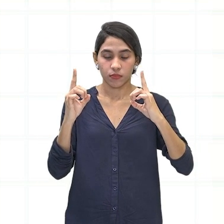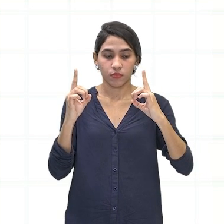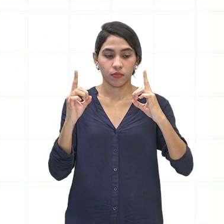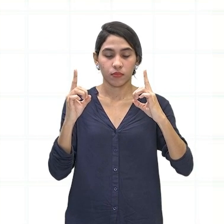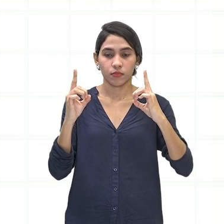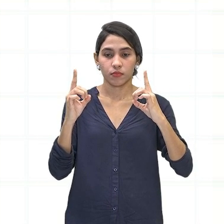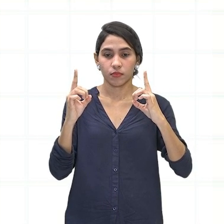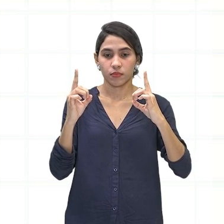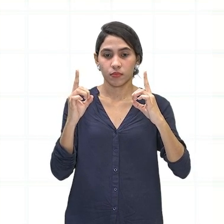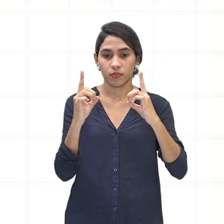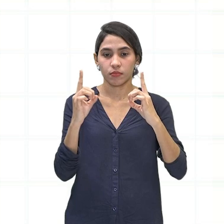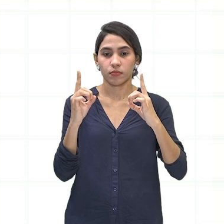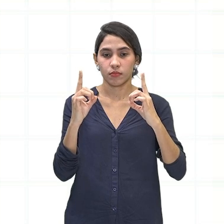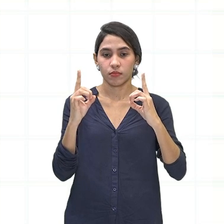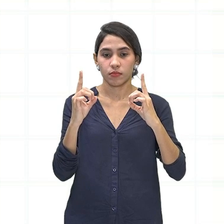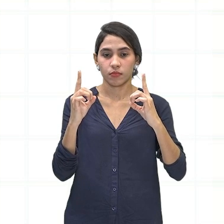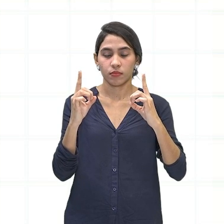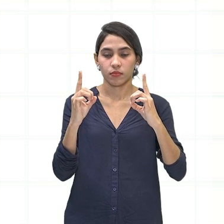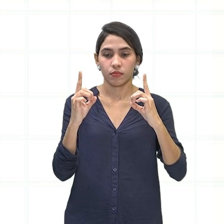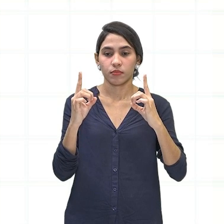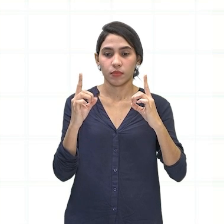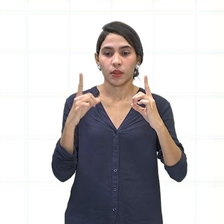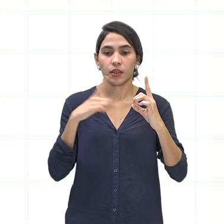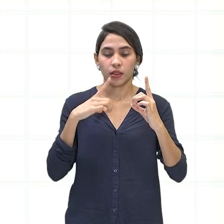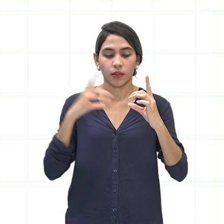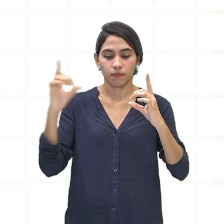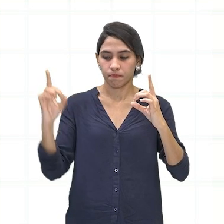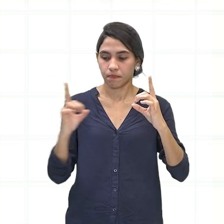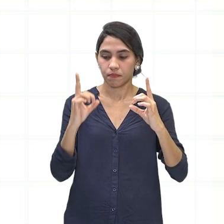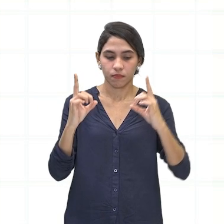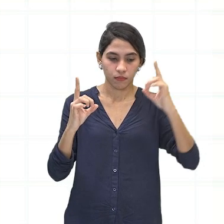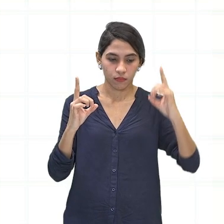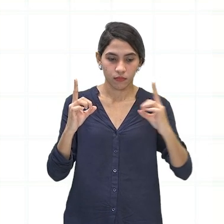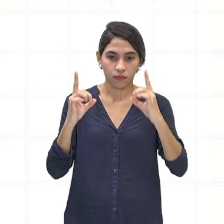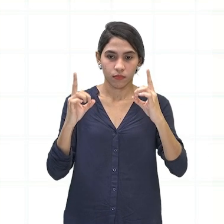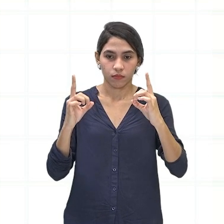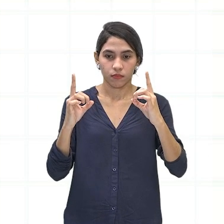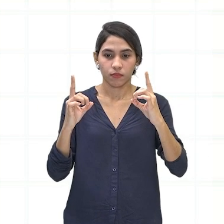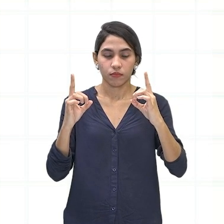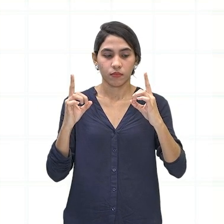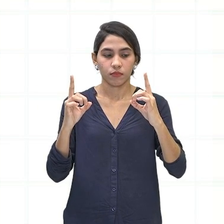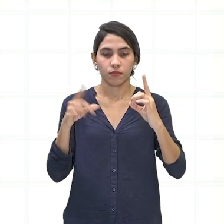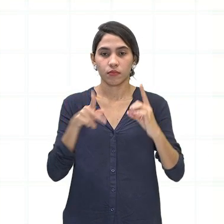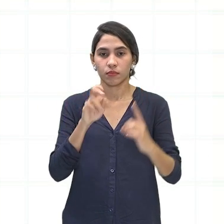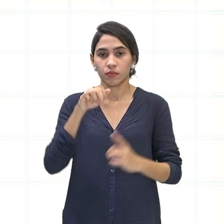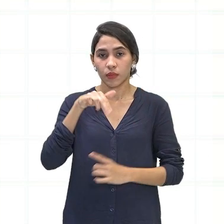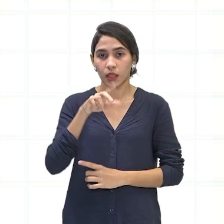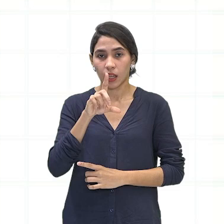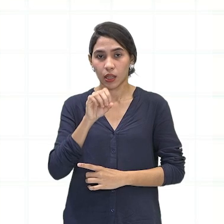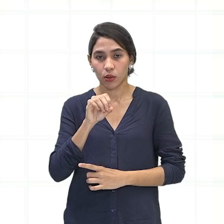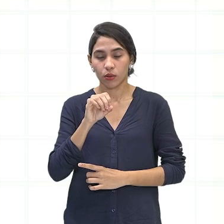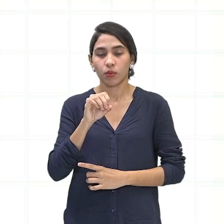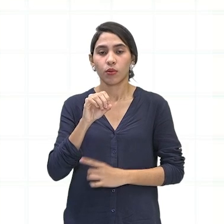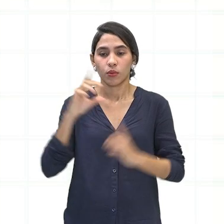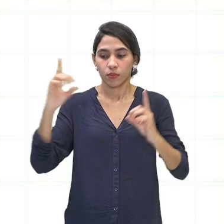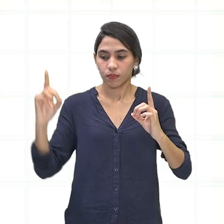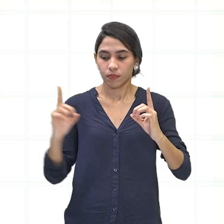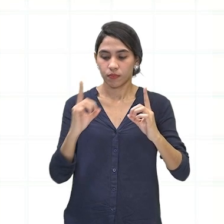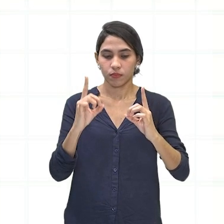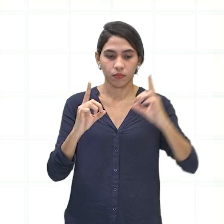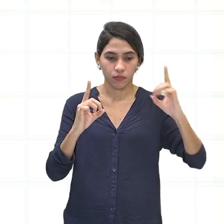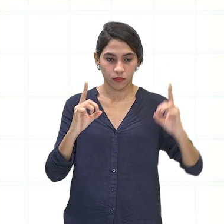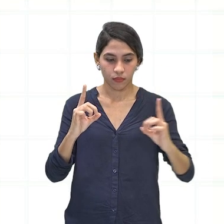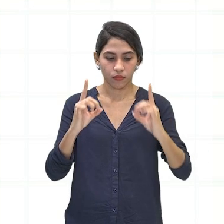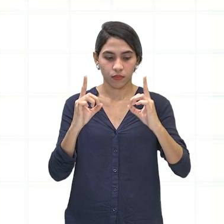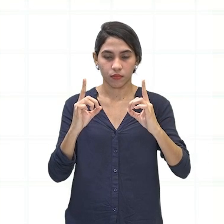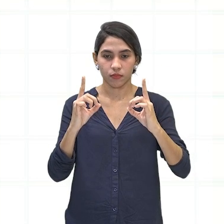metro para a esquerda, nós temos aqui a marcação de onde os nossos kendokas irão ficar. E é a